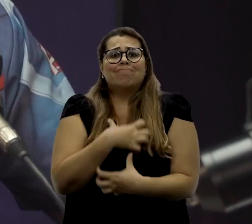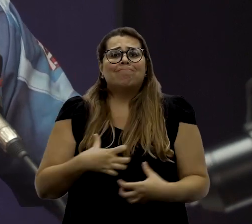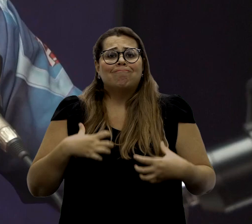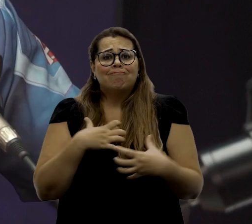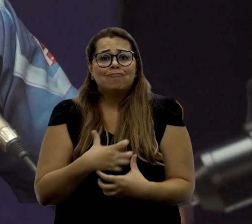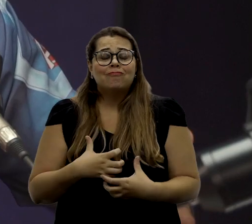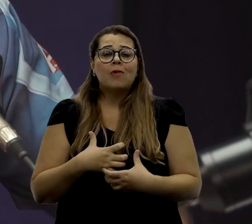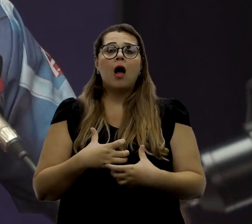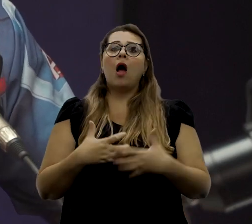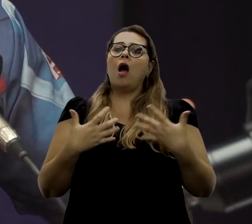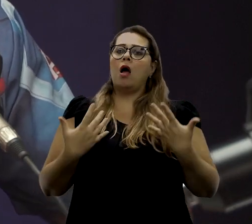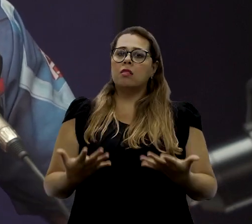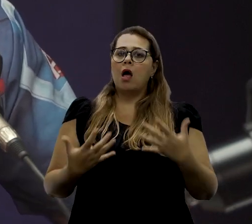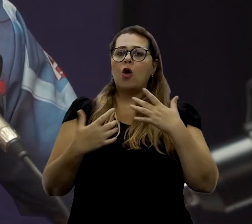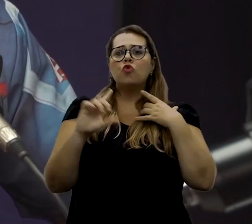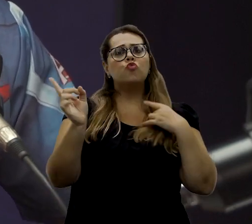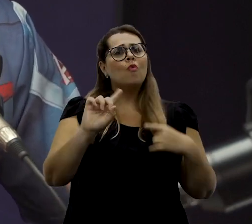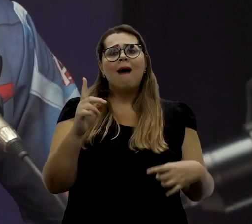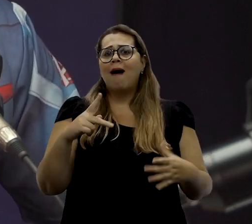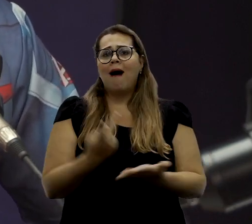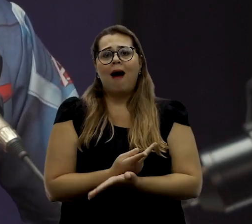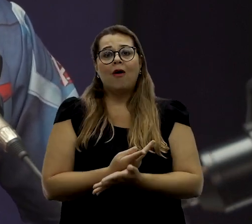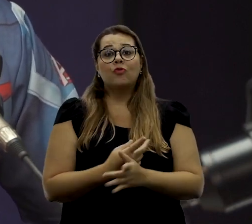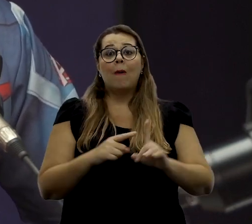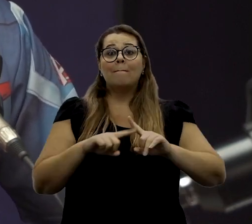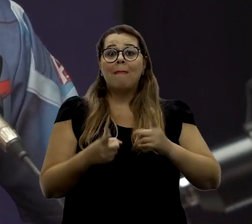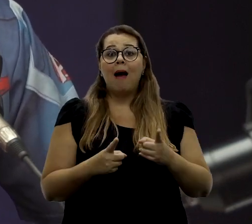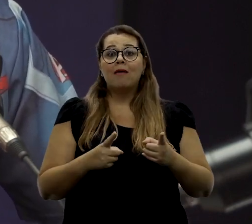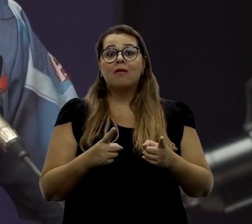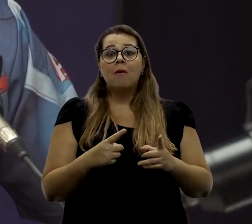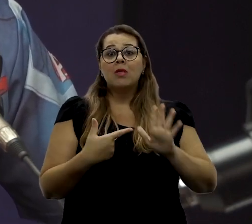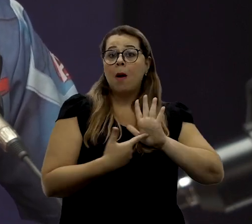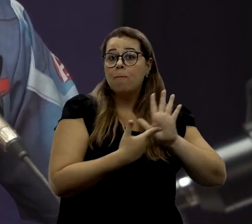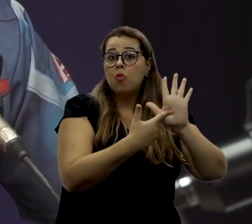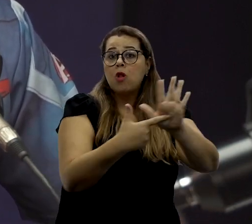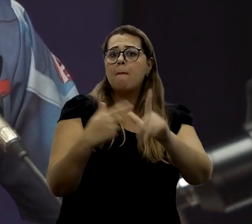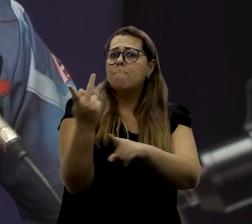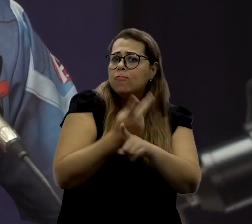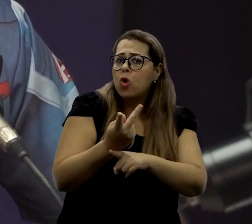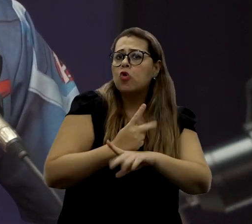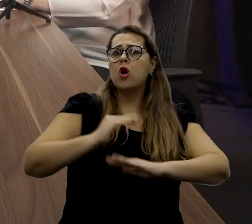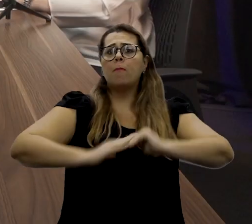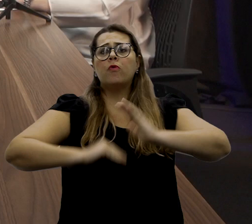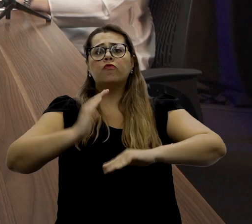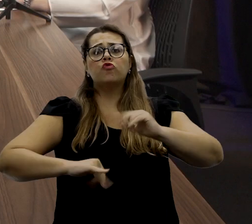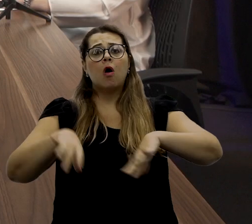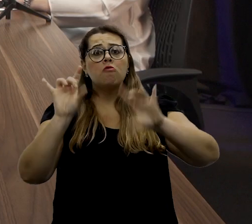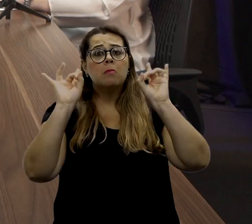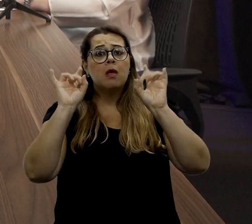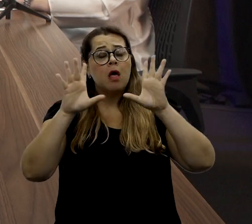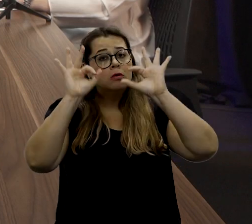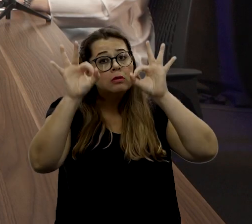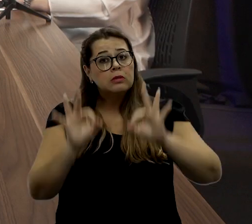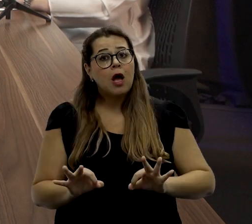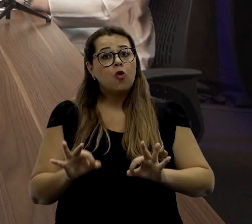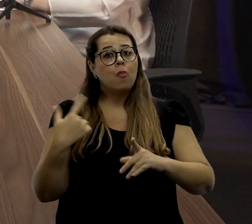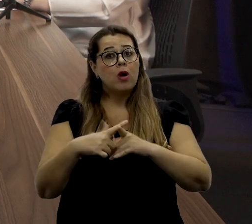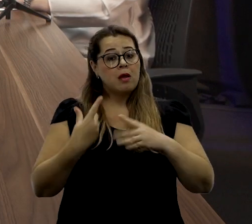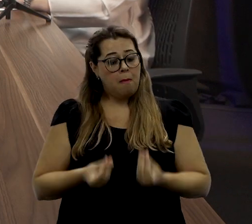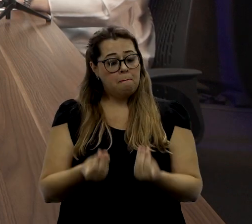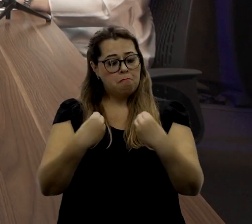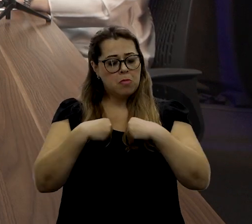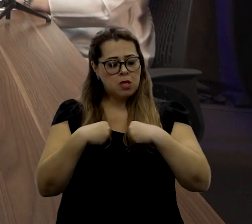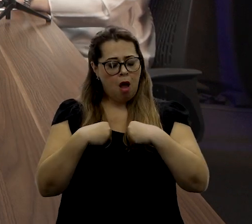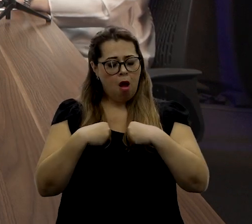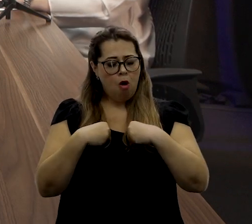seja no serviço público ou em particular, ela mostra claramente que ela é forte o suficiente para dizer, peraí, eu preciso